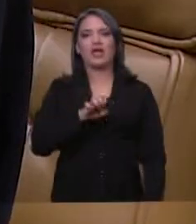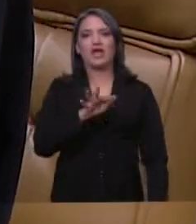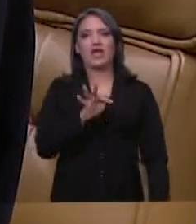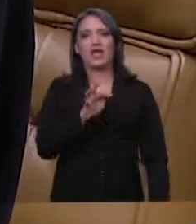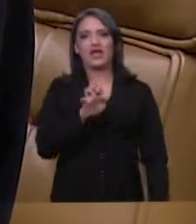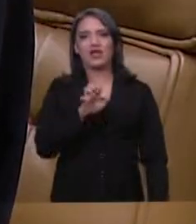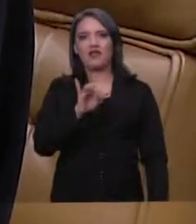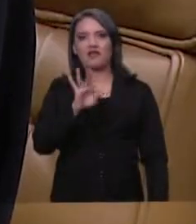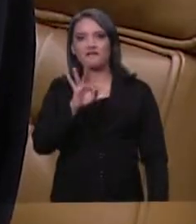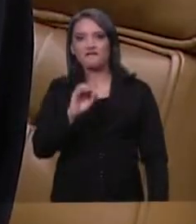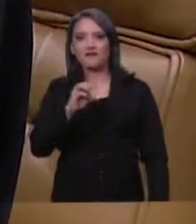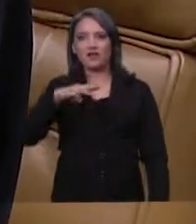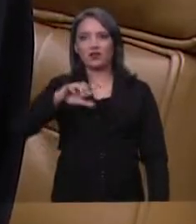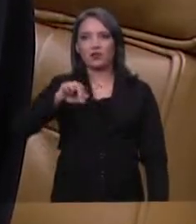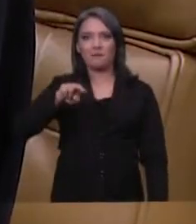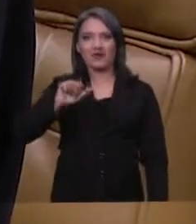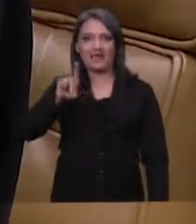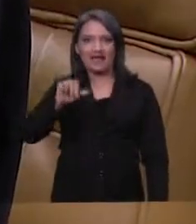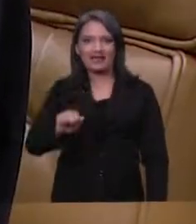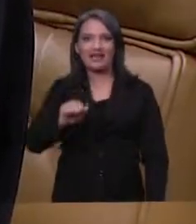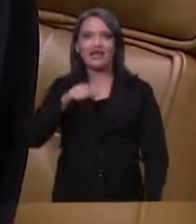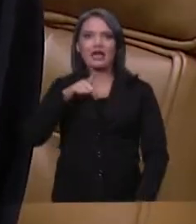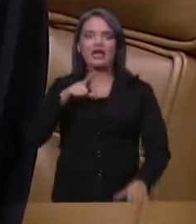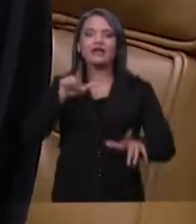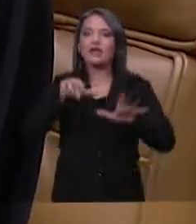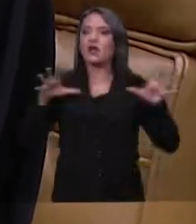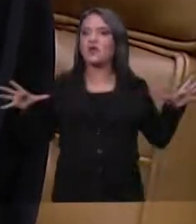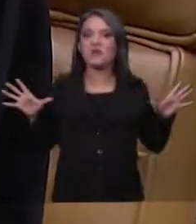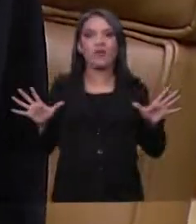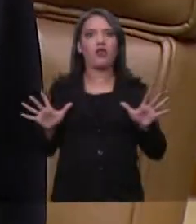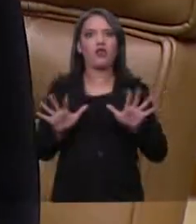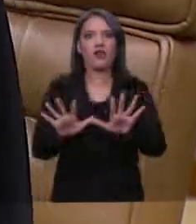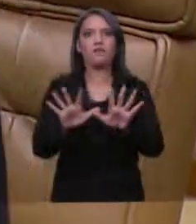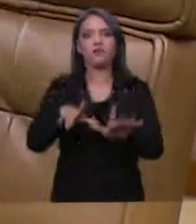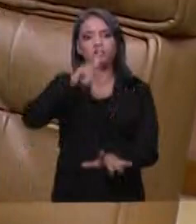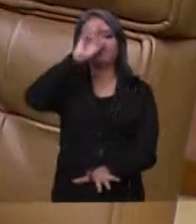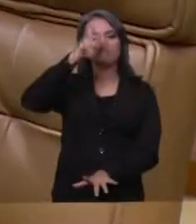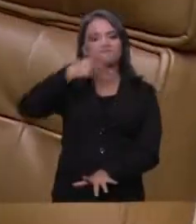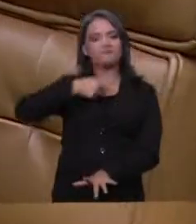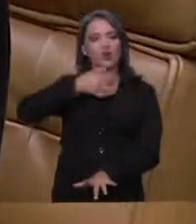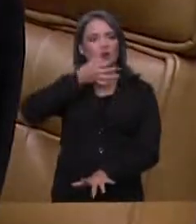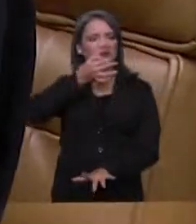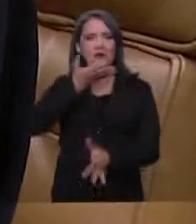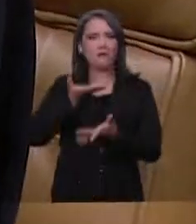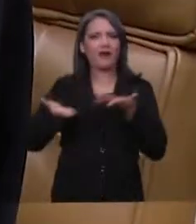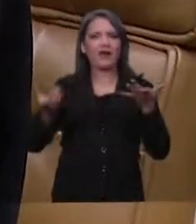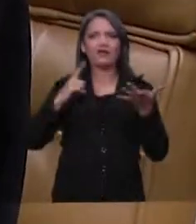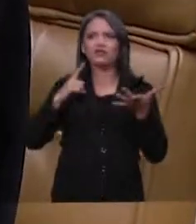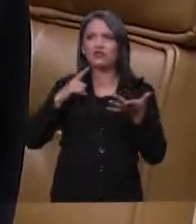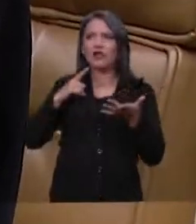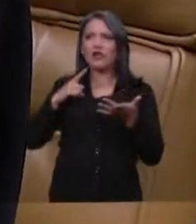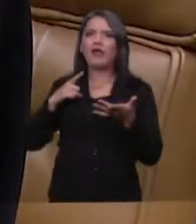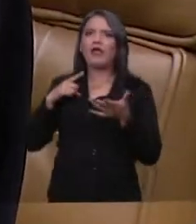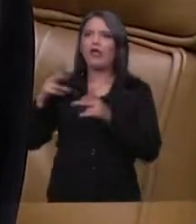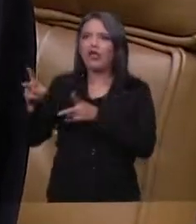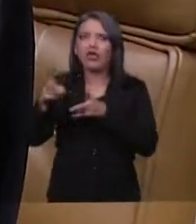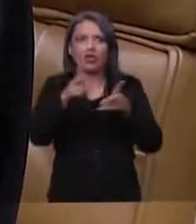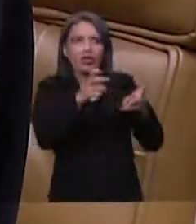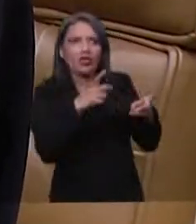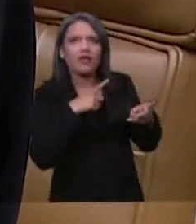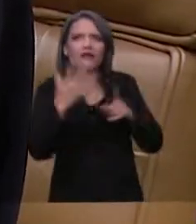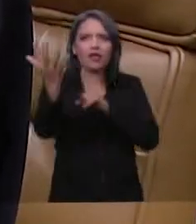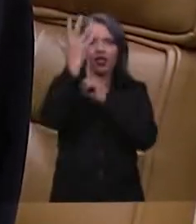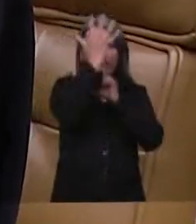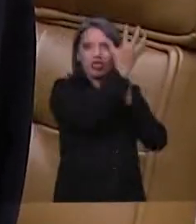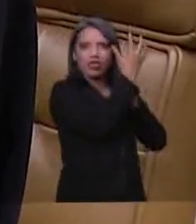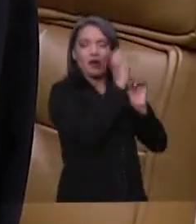de desindividualização ou perda das características individuais, o que pode levar à prática de atos ilícitos de